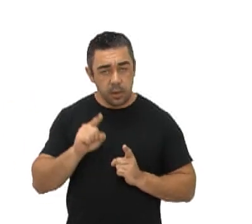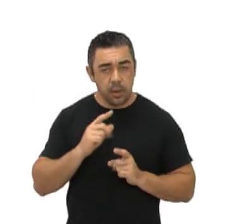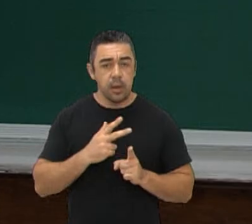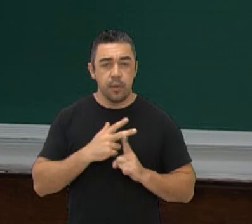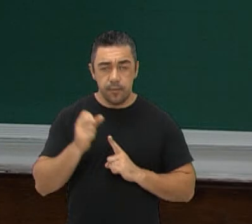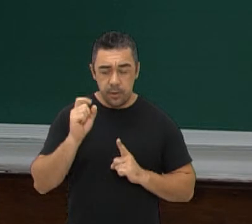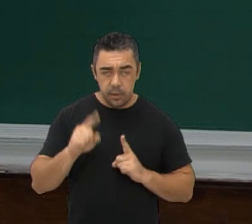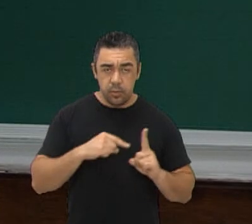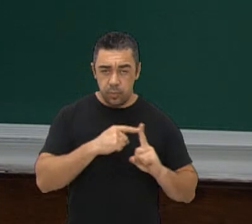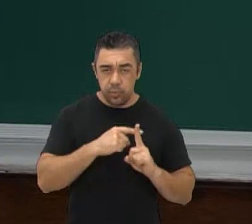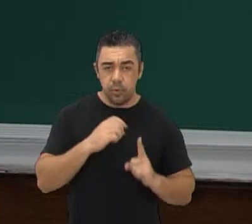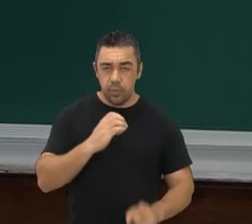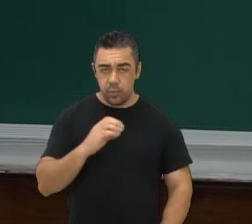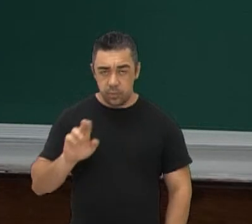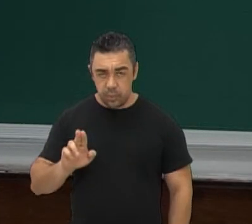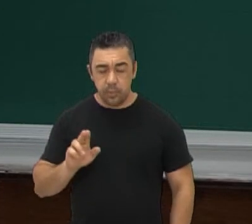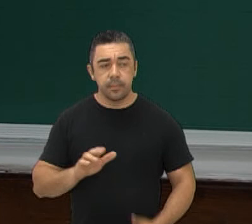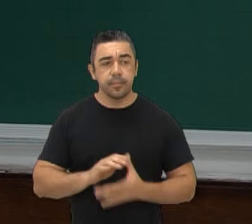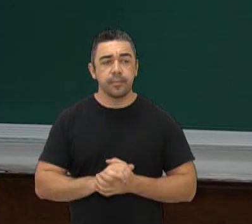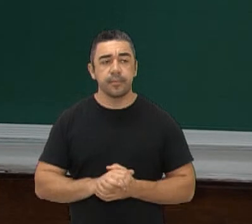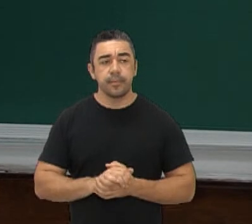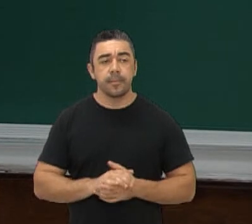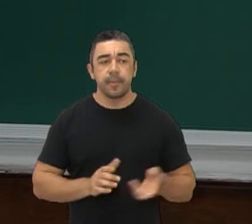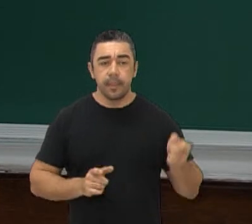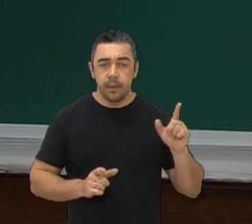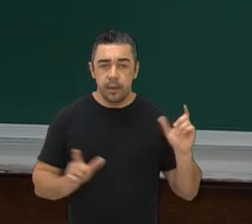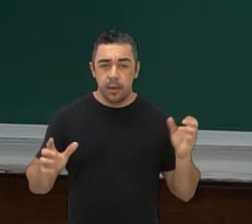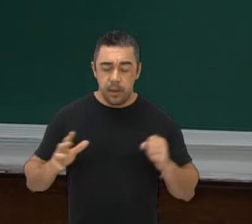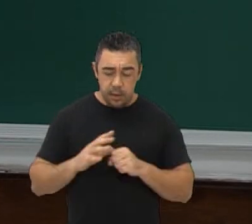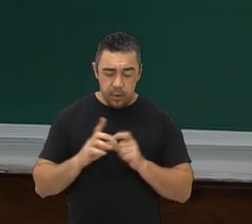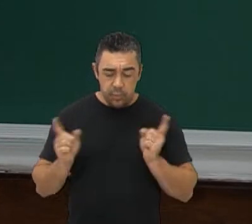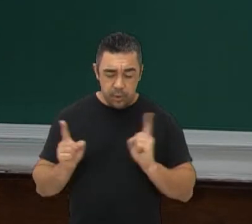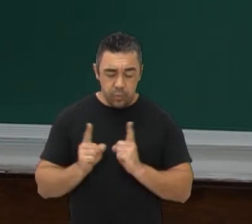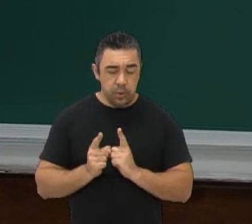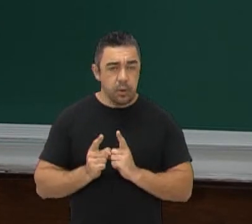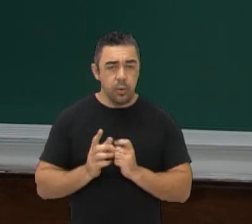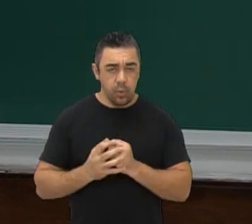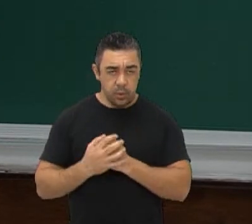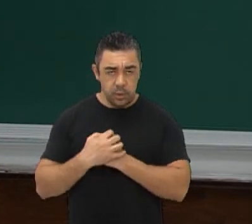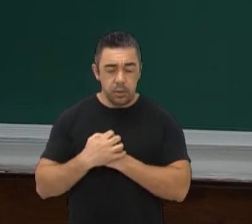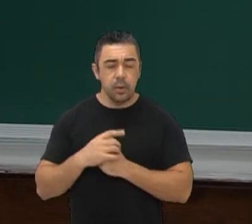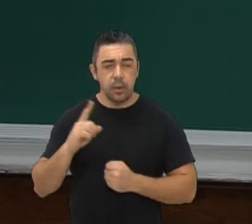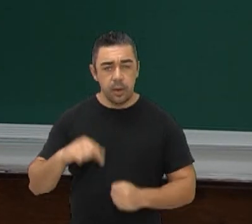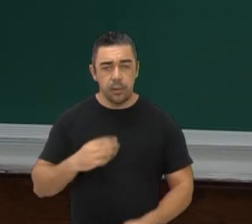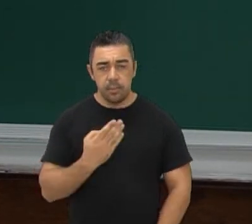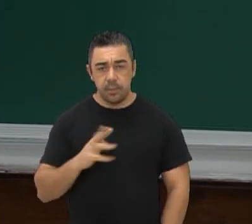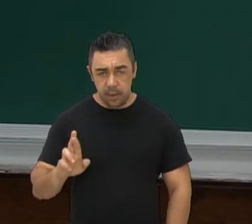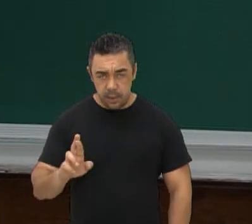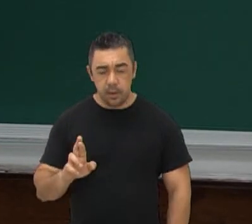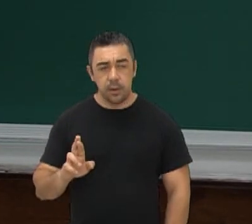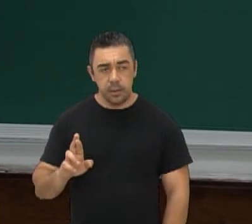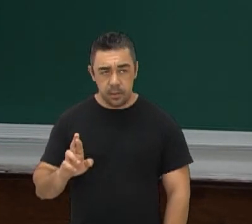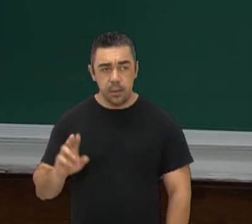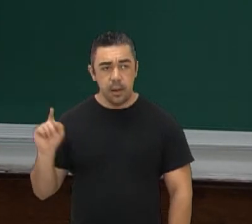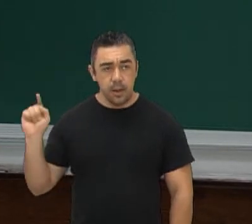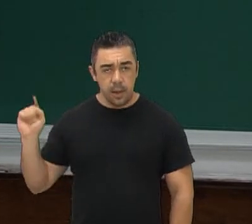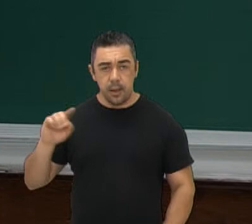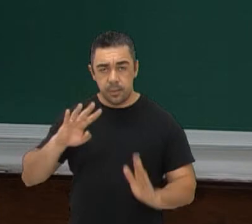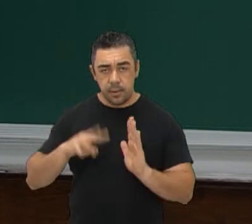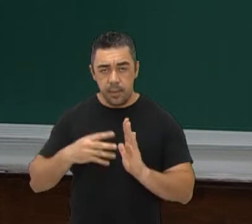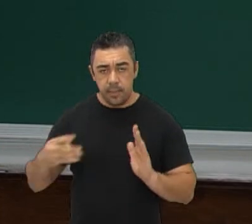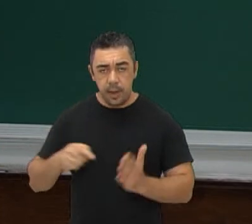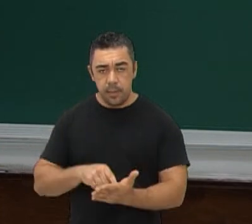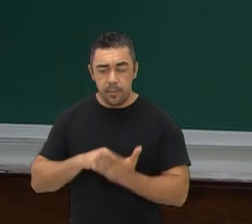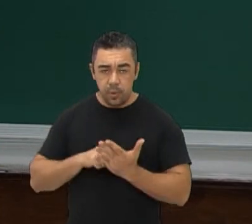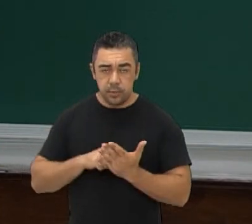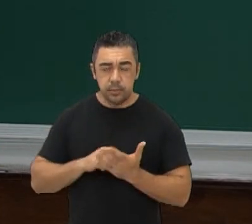os positivos é o cobre, e na oxidação, quem vai vencer aqui é o Br, certo? Segundo a nossa tabelinha